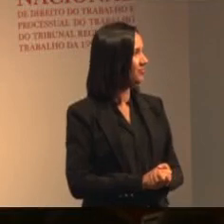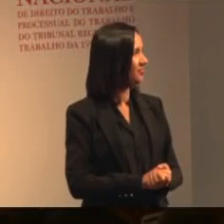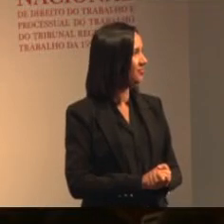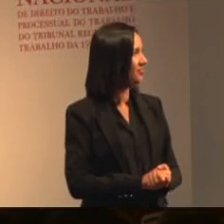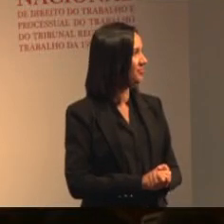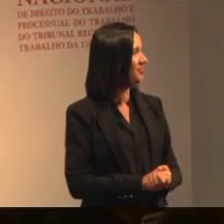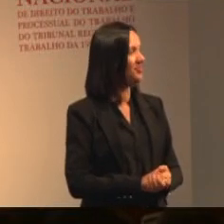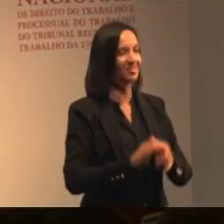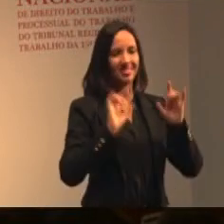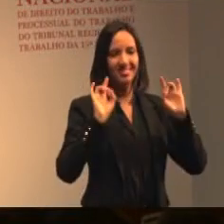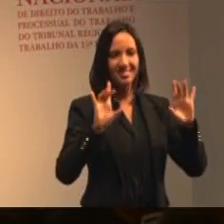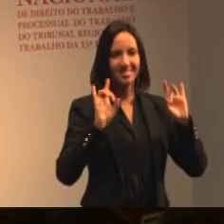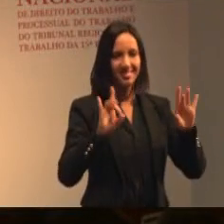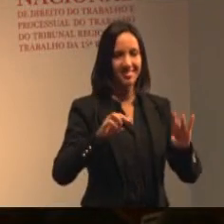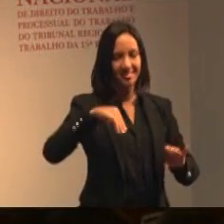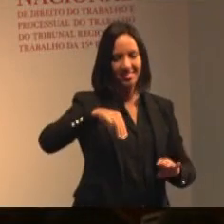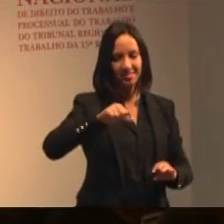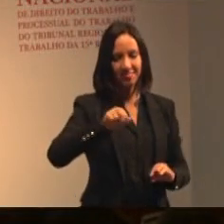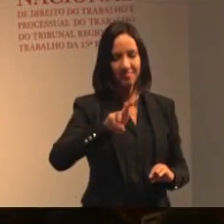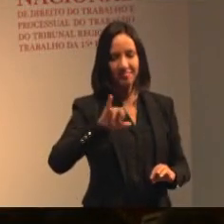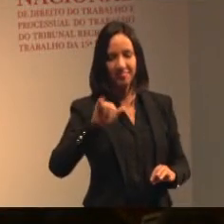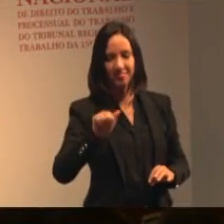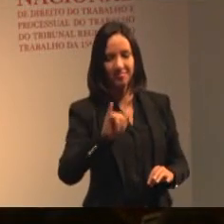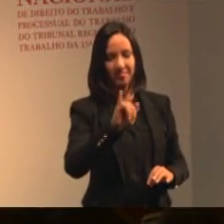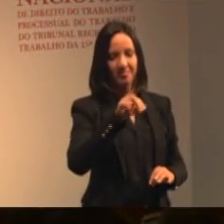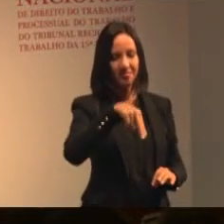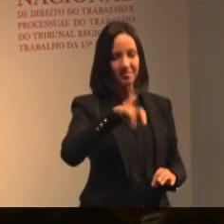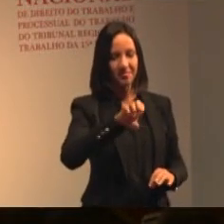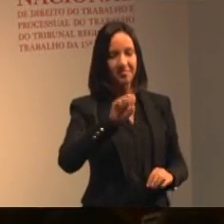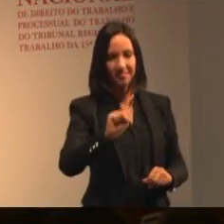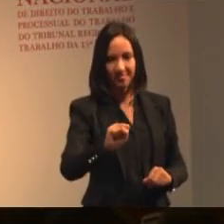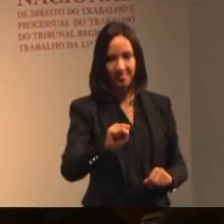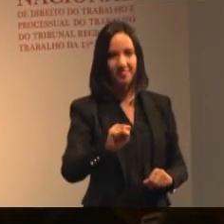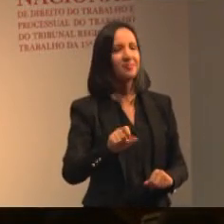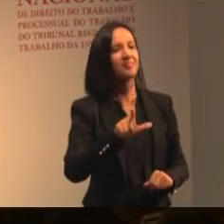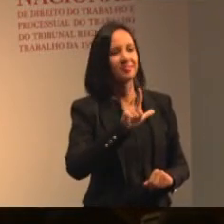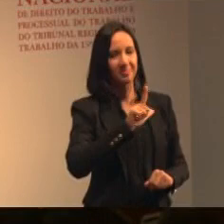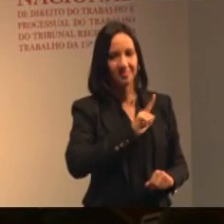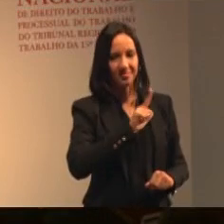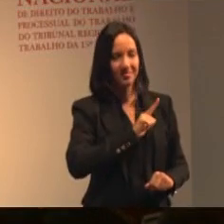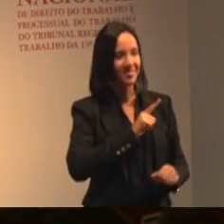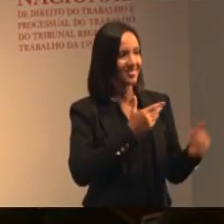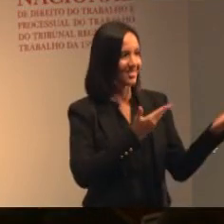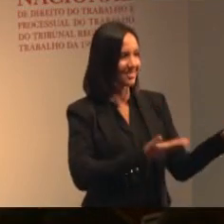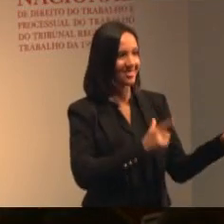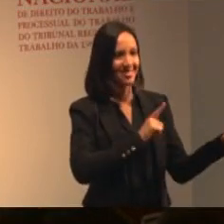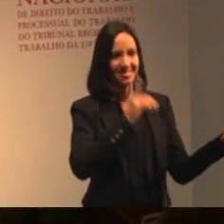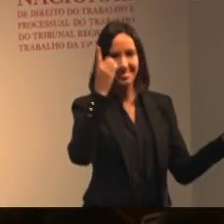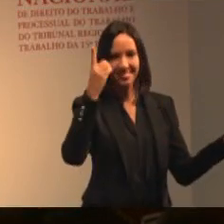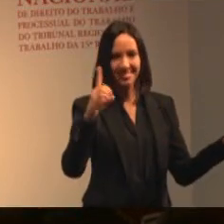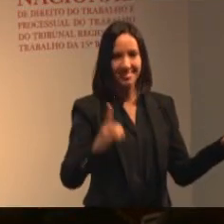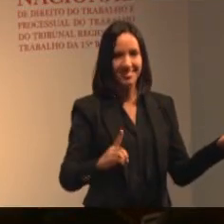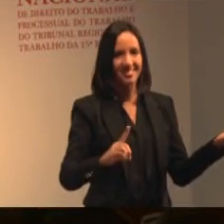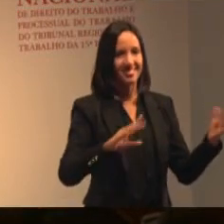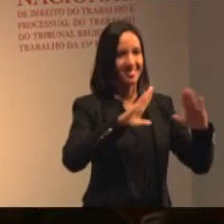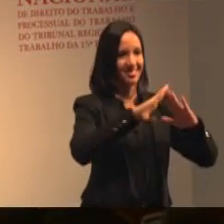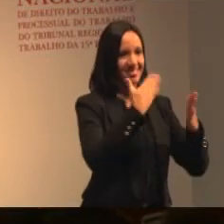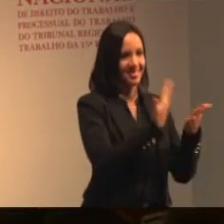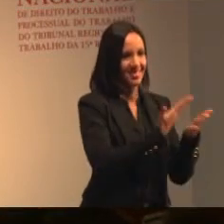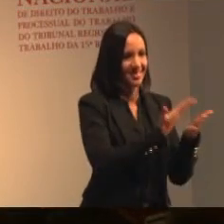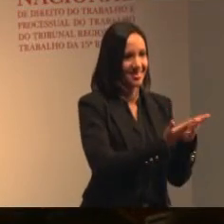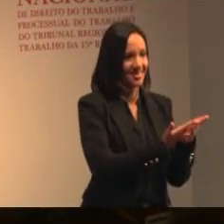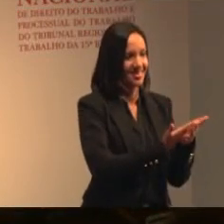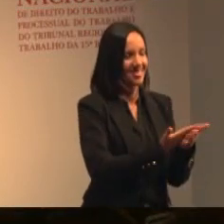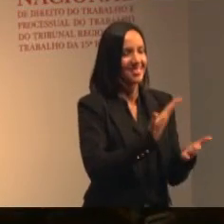Minha queridíssima Maria Inês Correia de Cerqueira César Targa, diretora da escola,